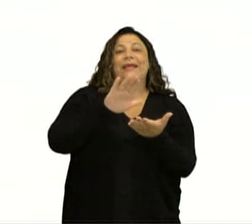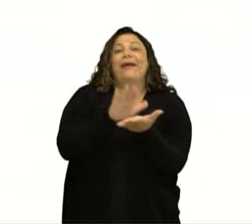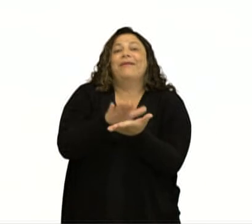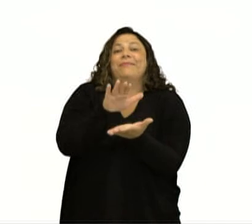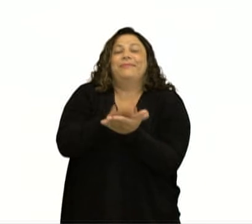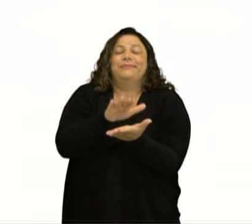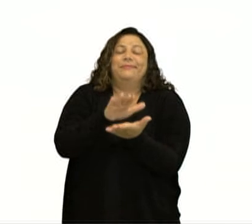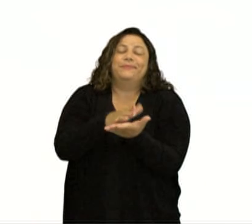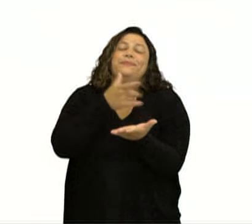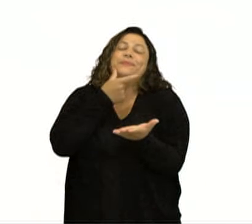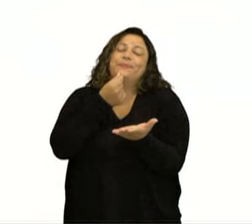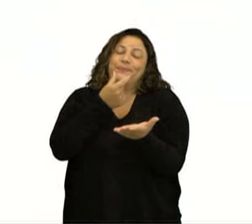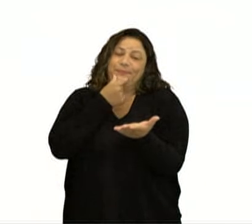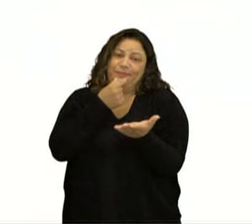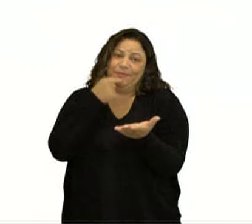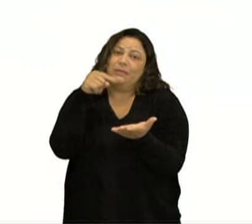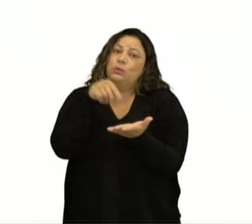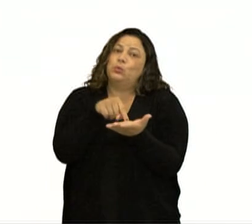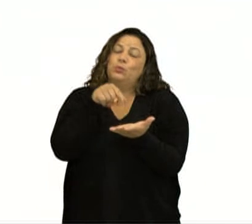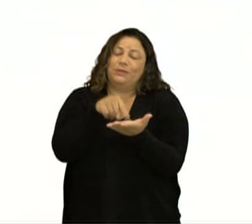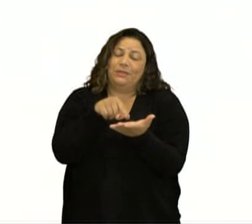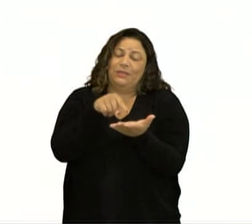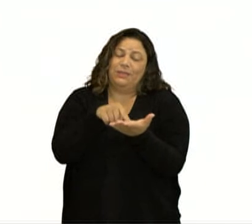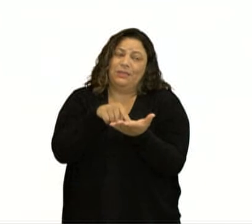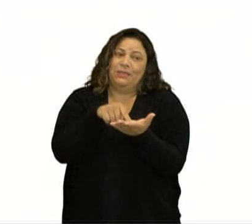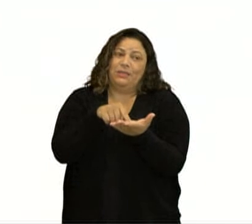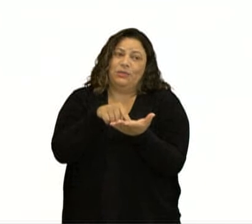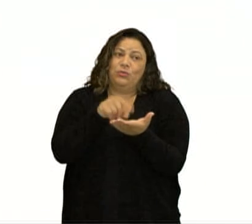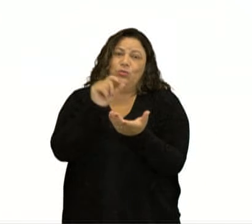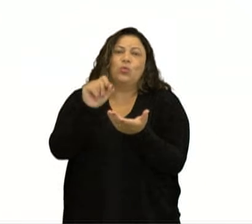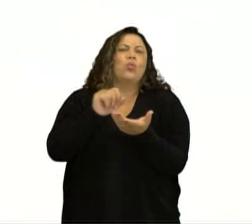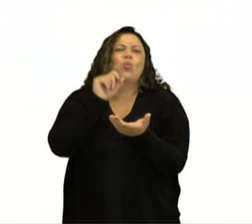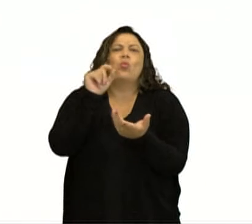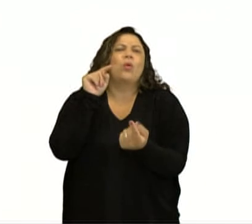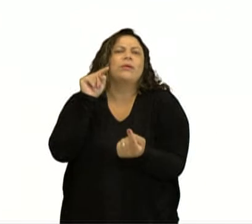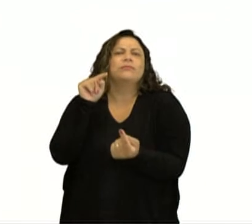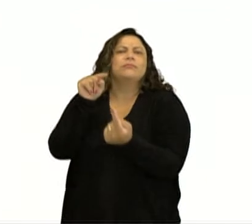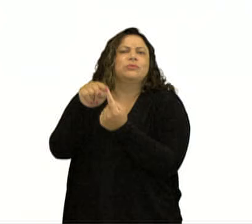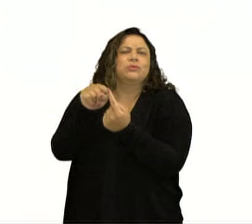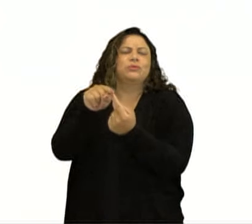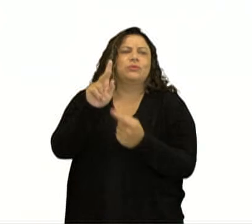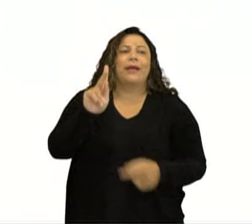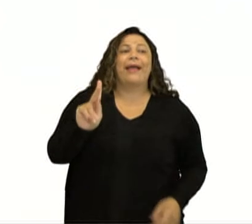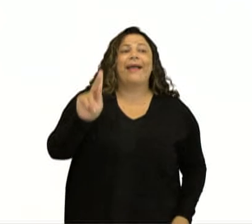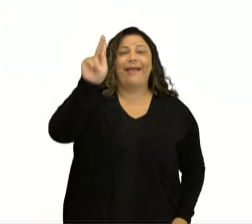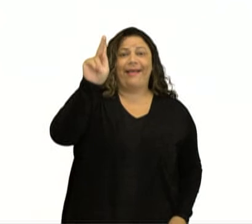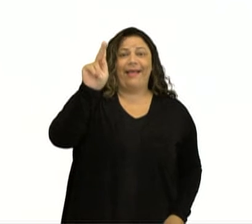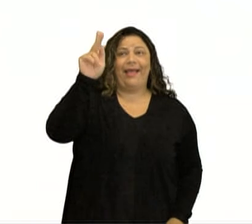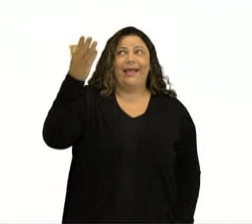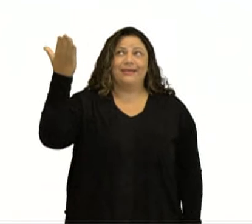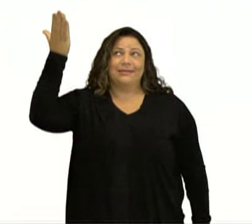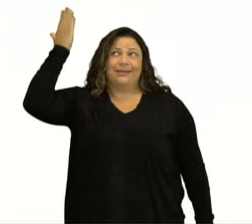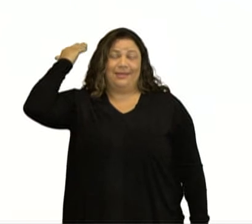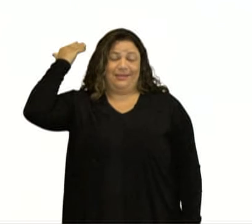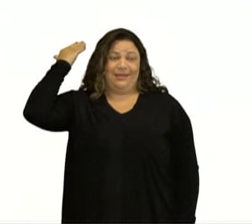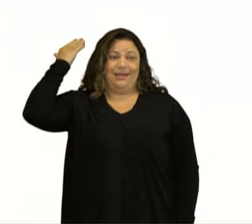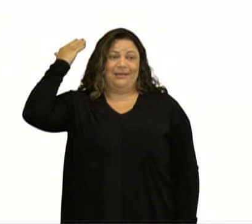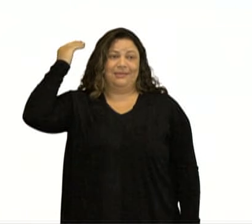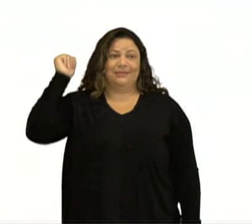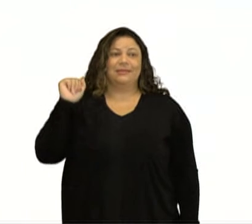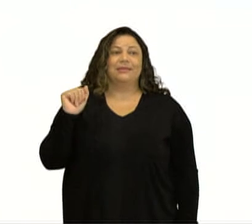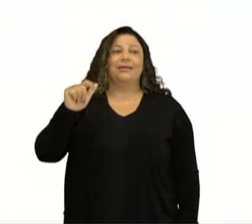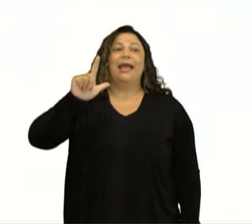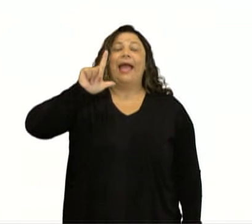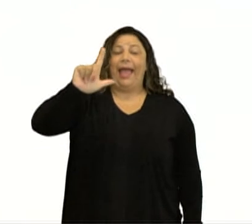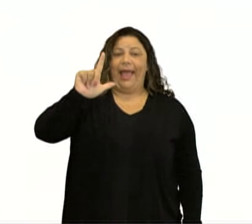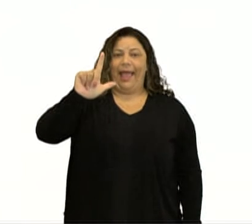bola estará mais provavelmente no instante T2, na posição K, que está atrás do Daniel, na posição